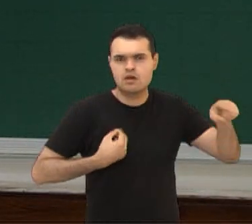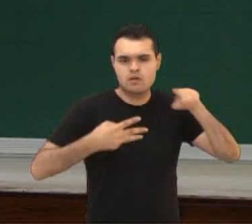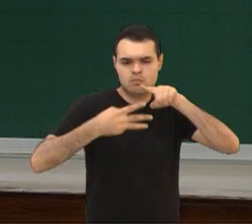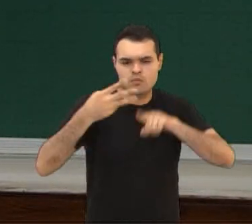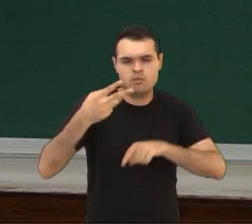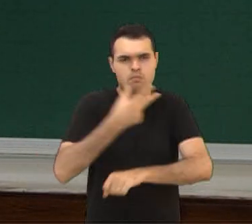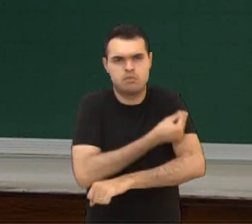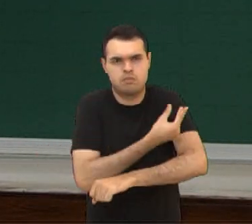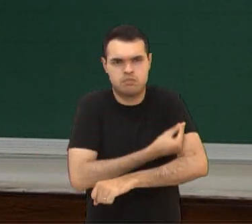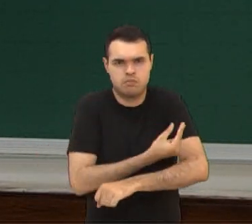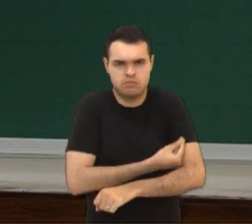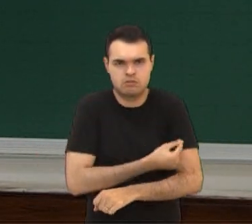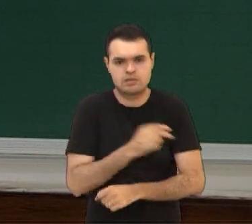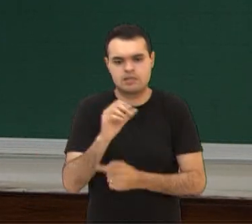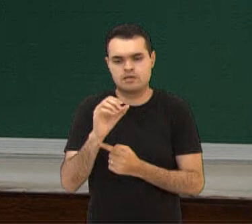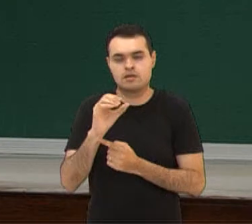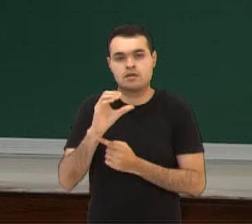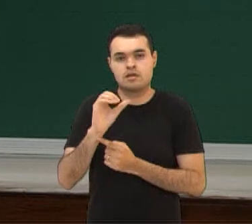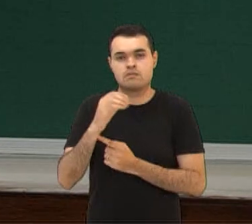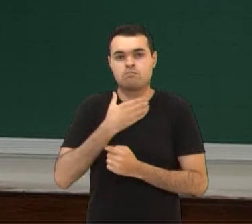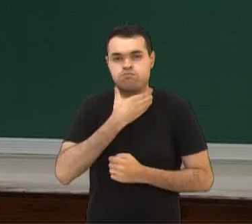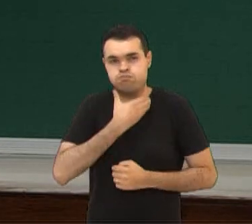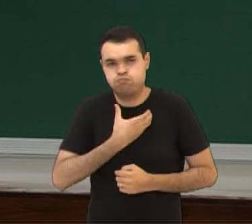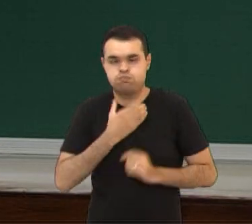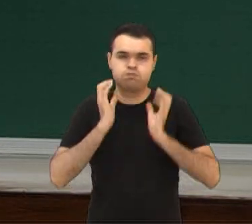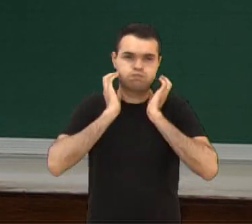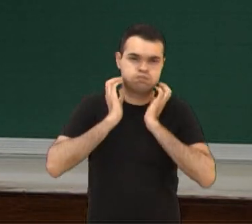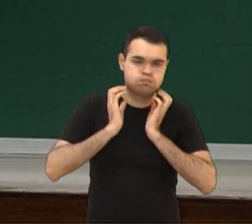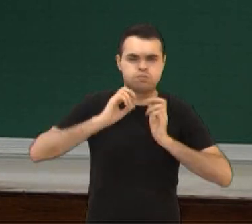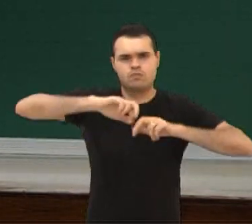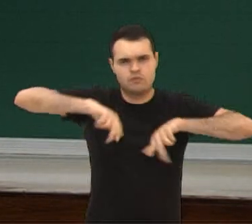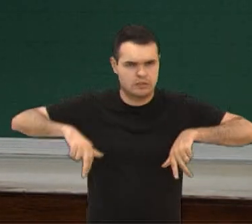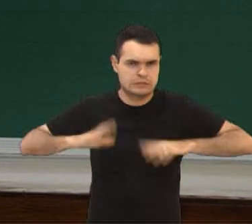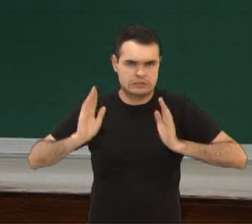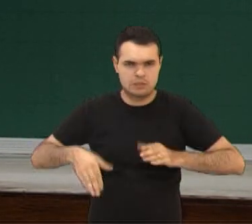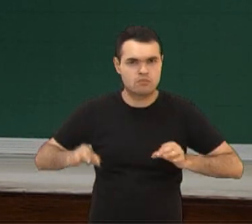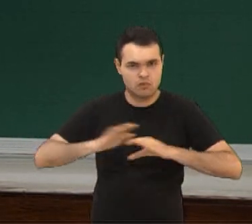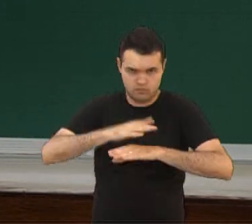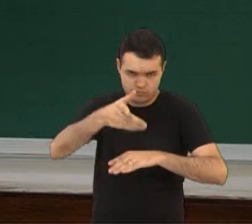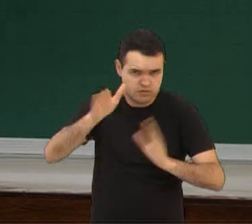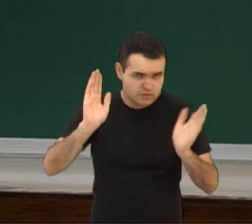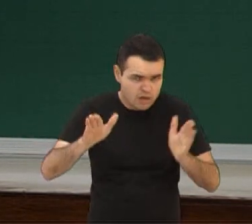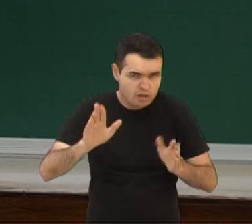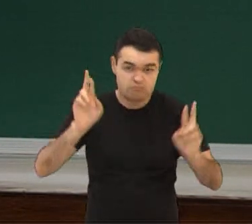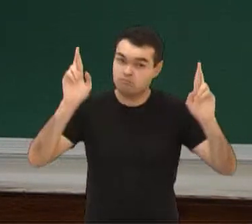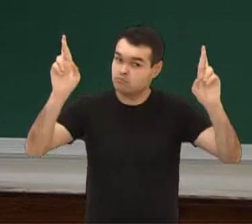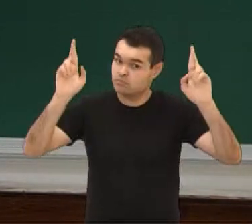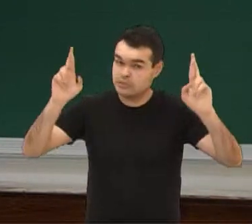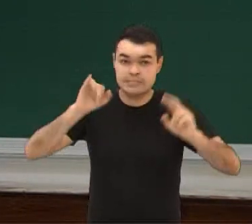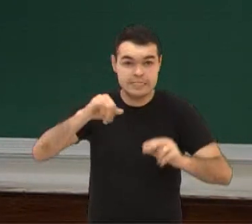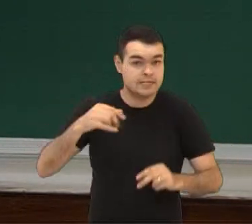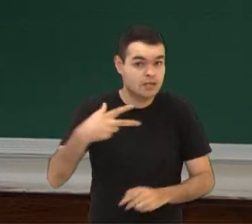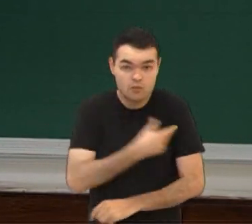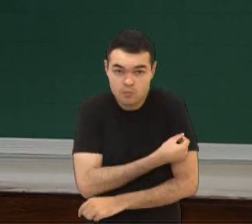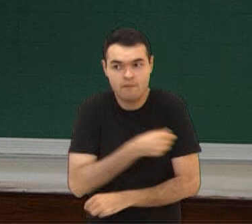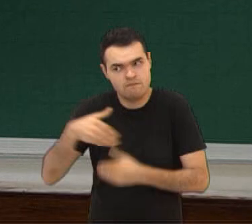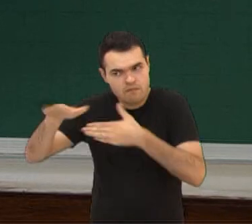que serve tanto para sarampo, quanto para cachumba, quanto para rubéola. Né? Provavelmente todos vocês tomaram, espero eu. Se não tomou, vai